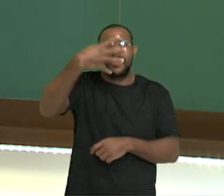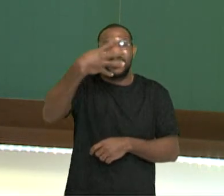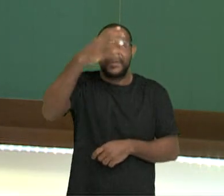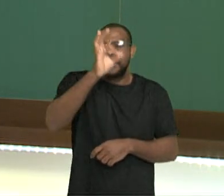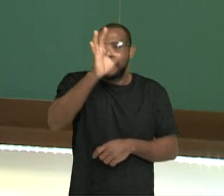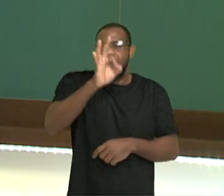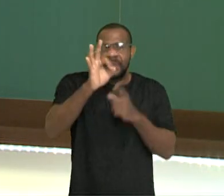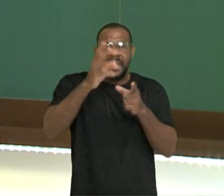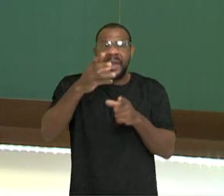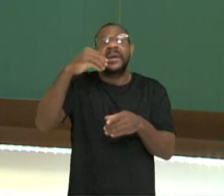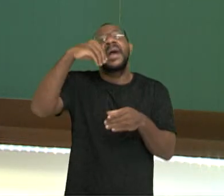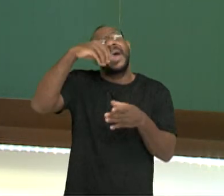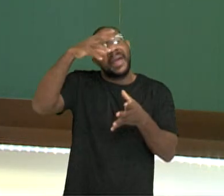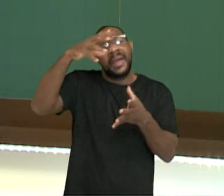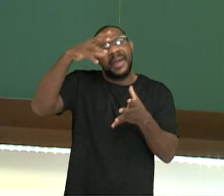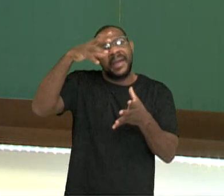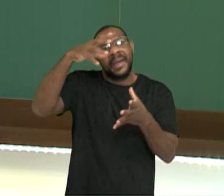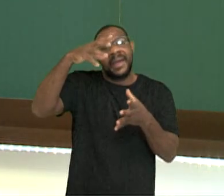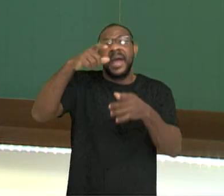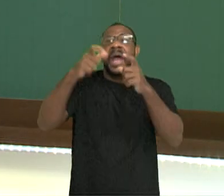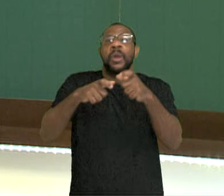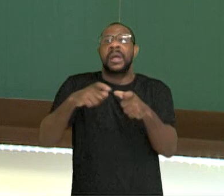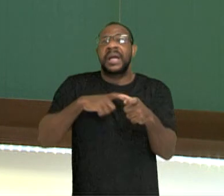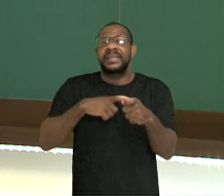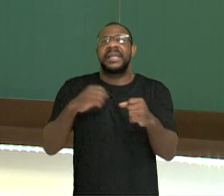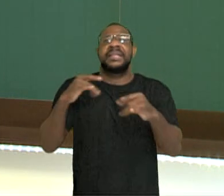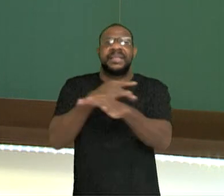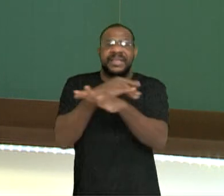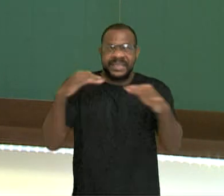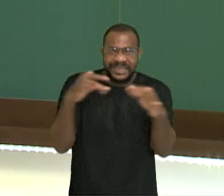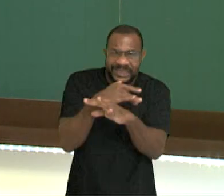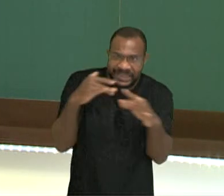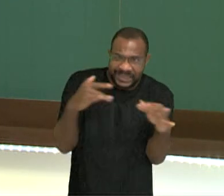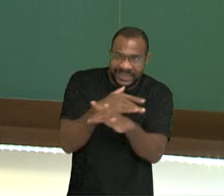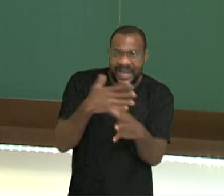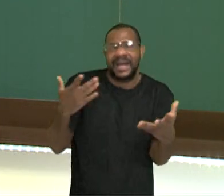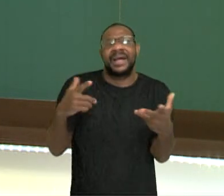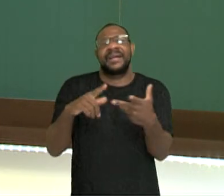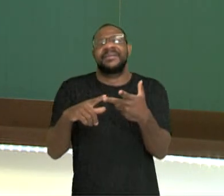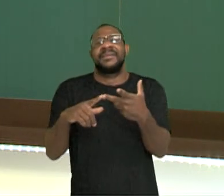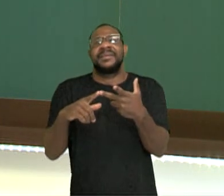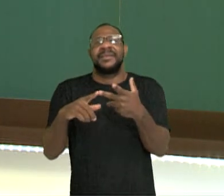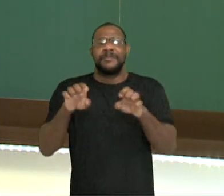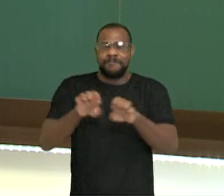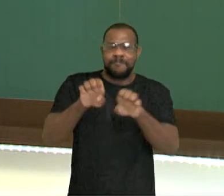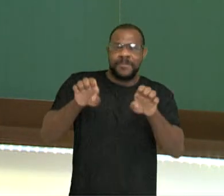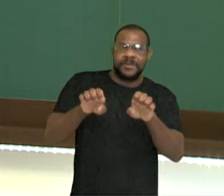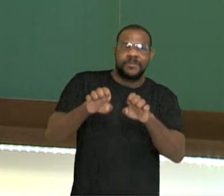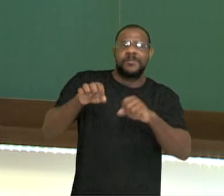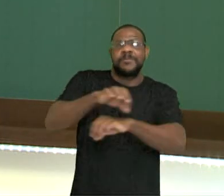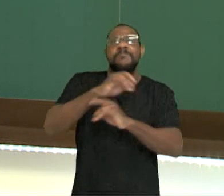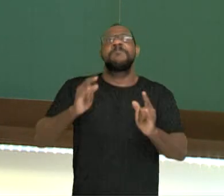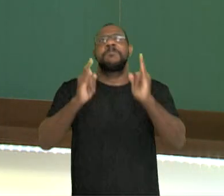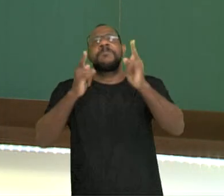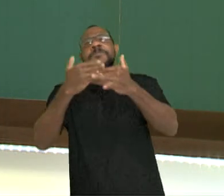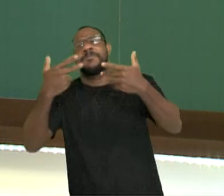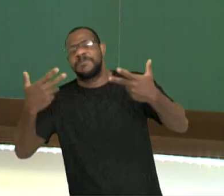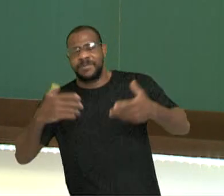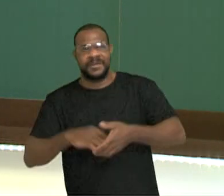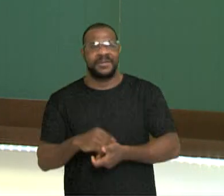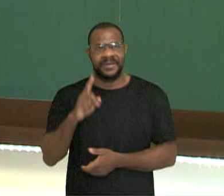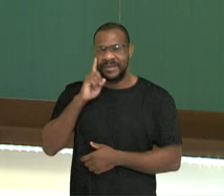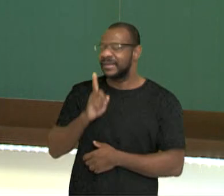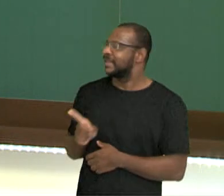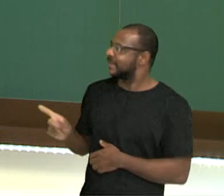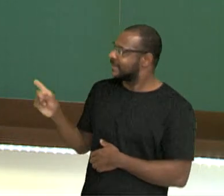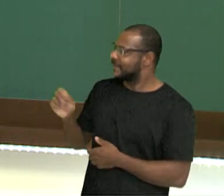outros usos da terra, né? Dentro do nosso país. Então, nós vemos essas informações e também as porcentagens